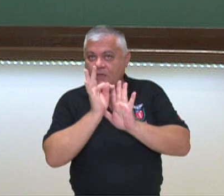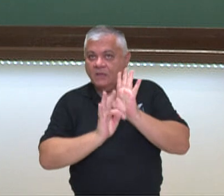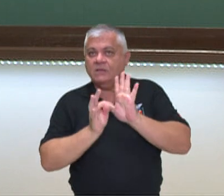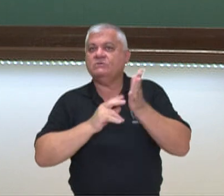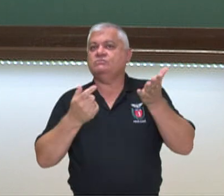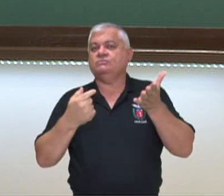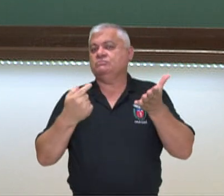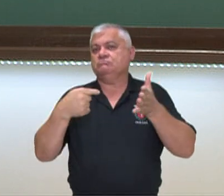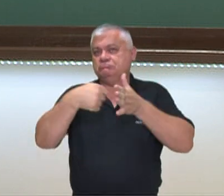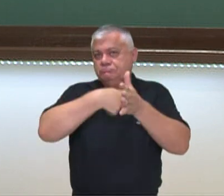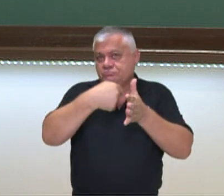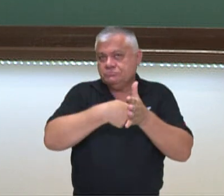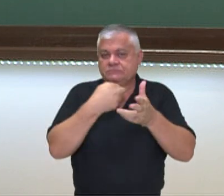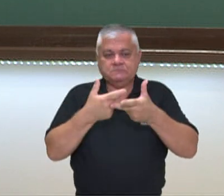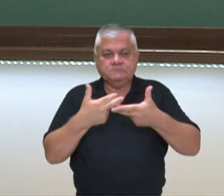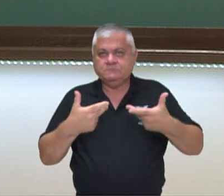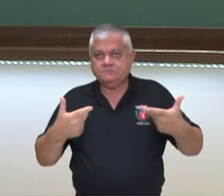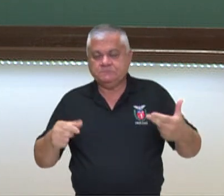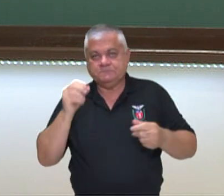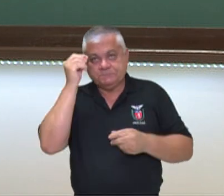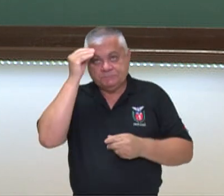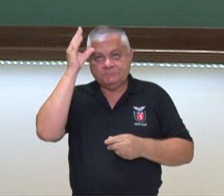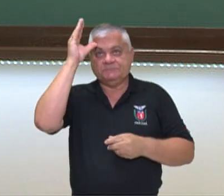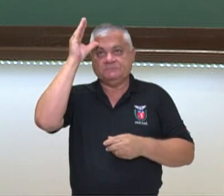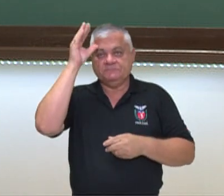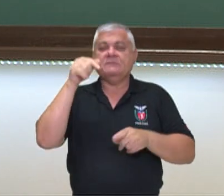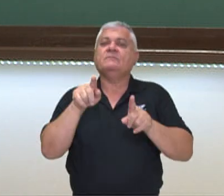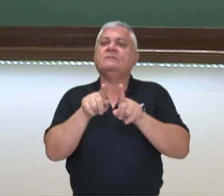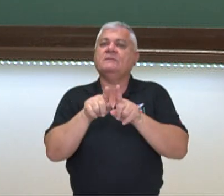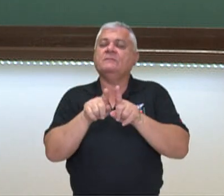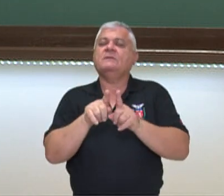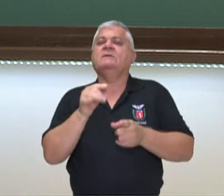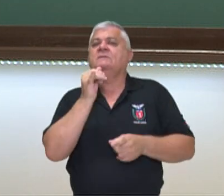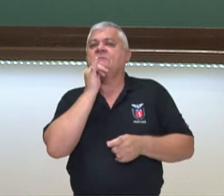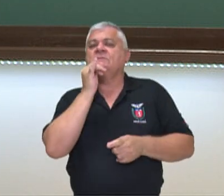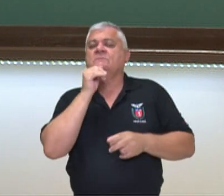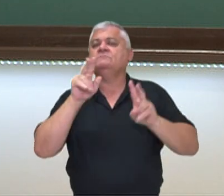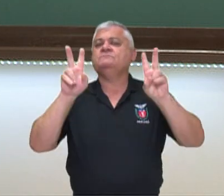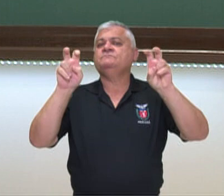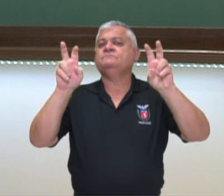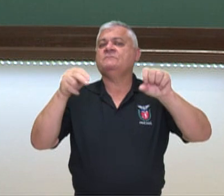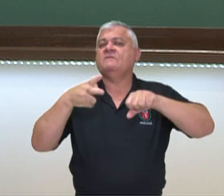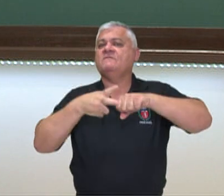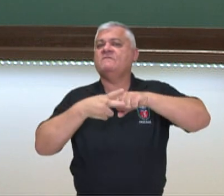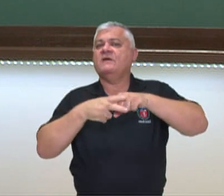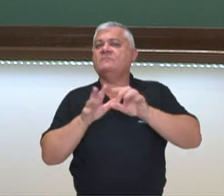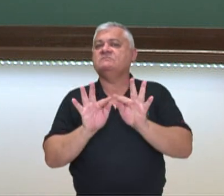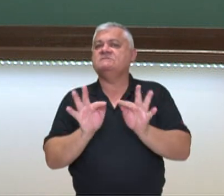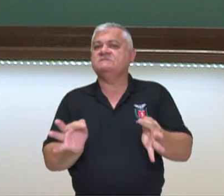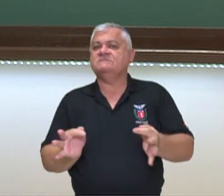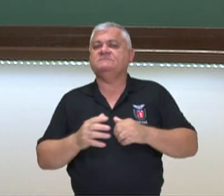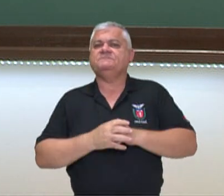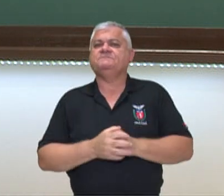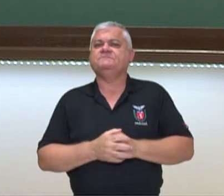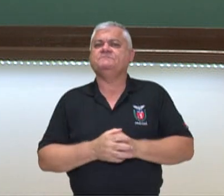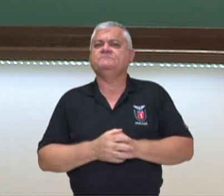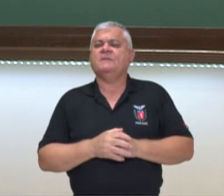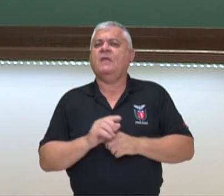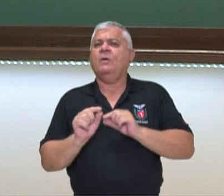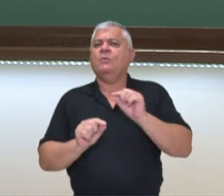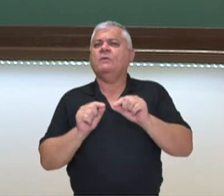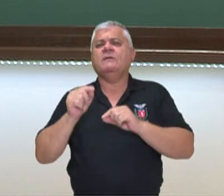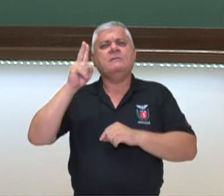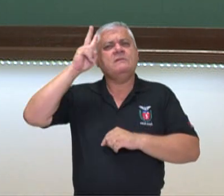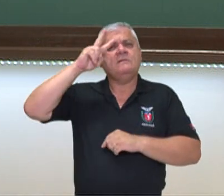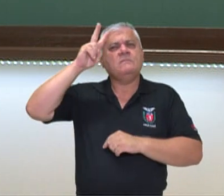questionário que vamos ter no decorrer da nossa aula e vamos falar sobre o presente simples. O que nós temos que lembrar